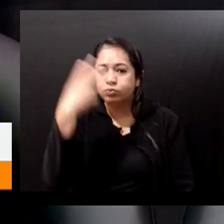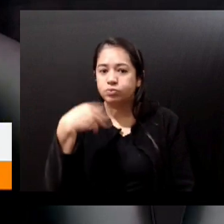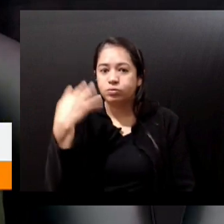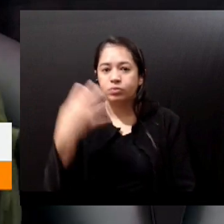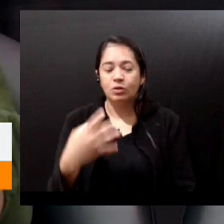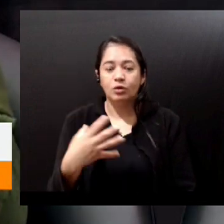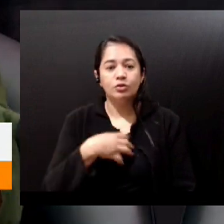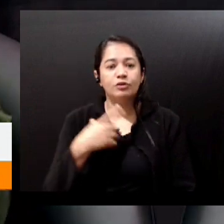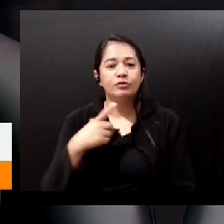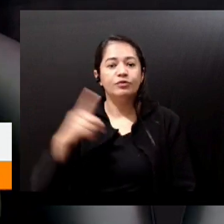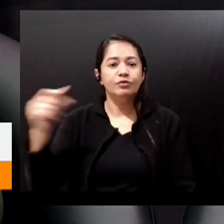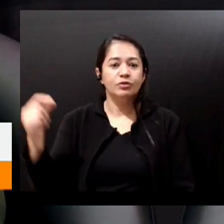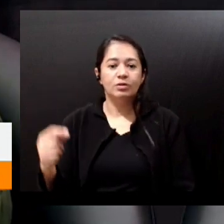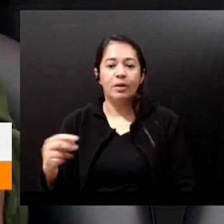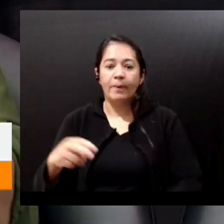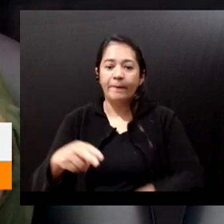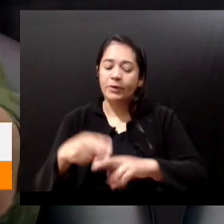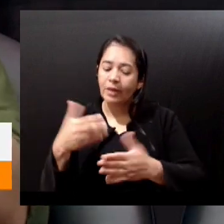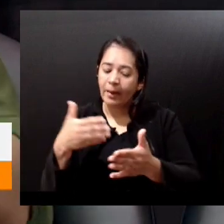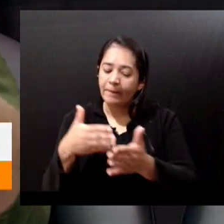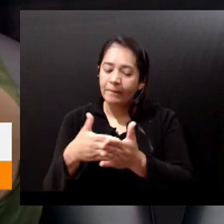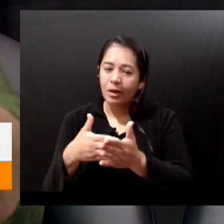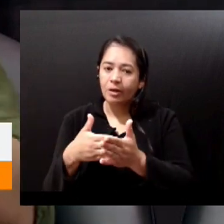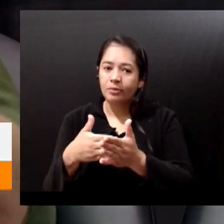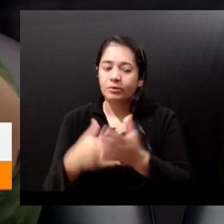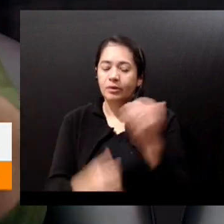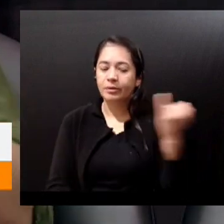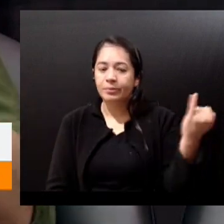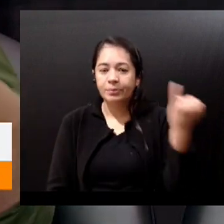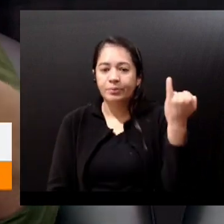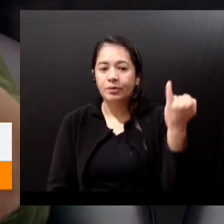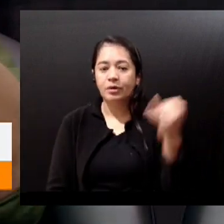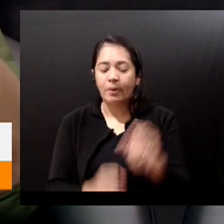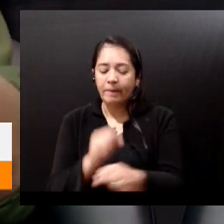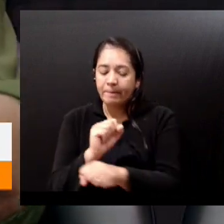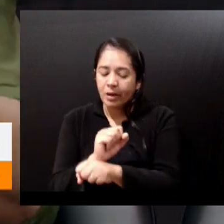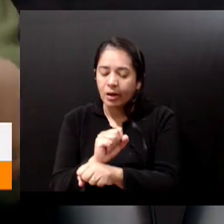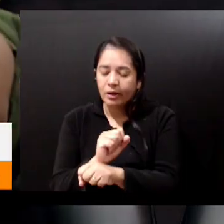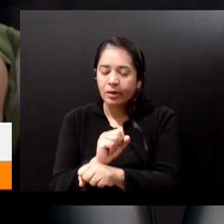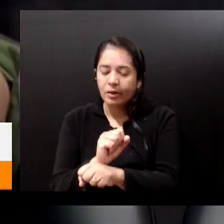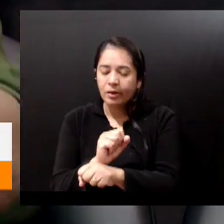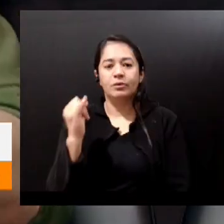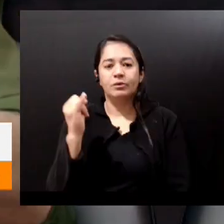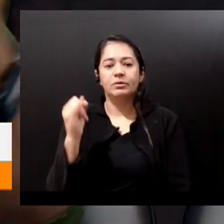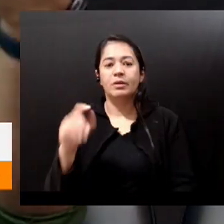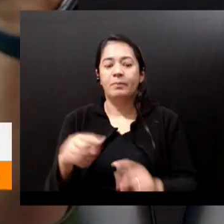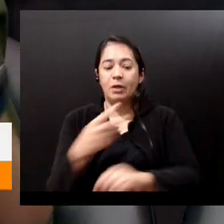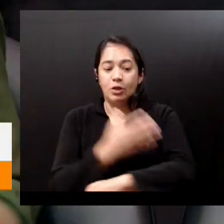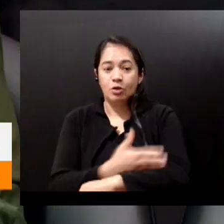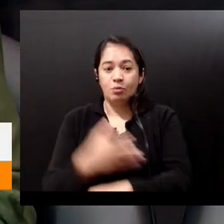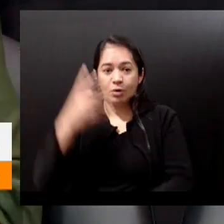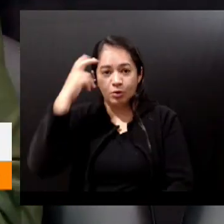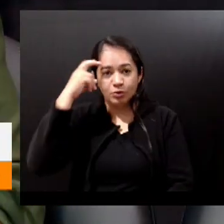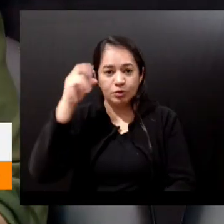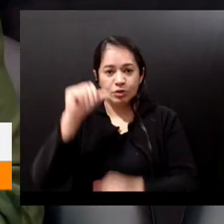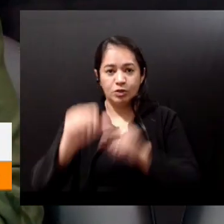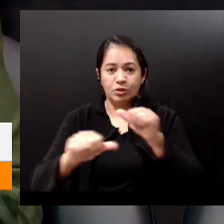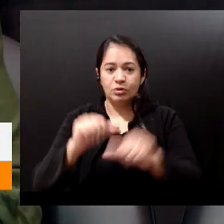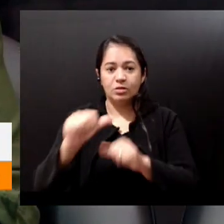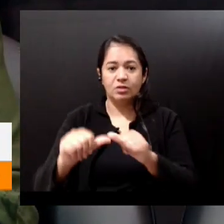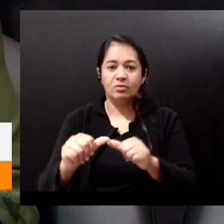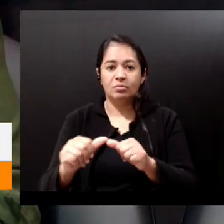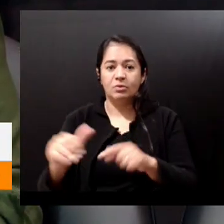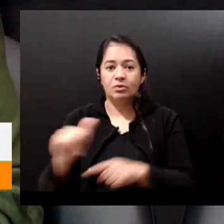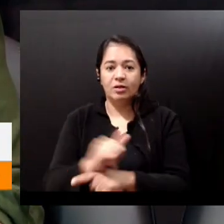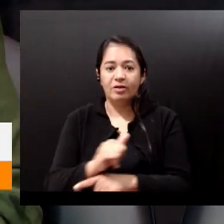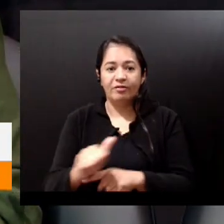é importante. Só que numa cultura de sons, onde o som se torna uma ferramenta de fuga, nós vamos ter uma sociedade extremamente